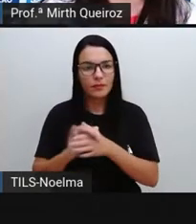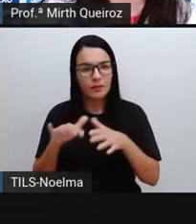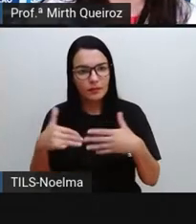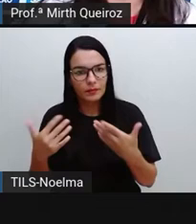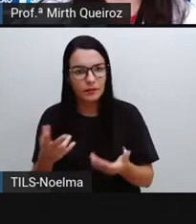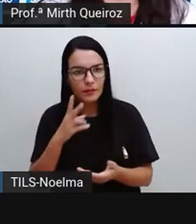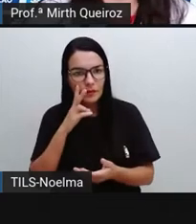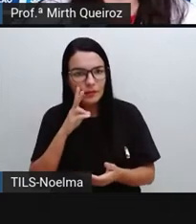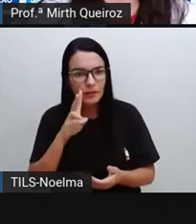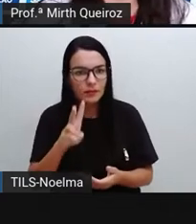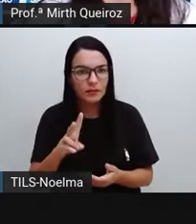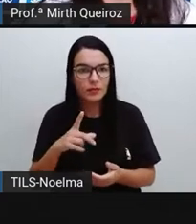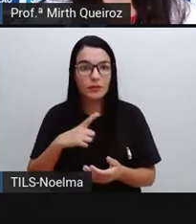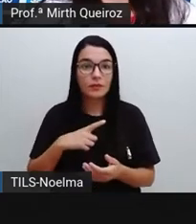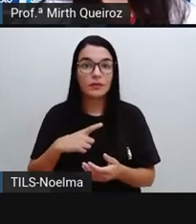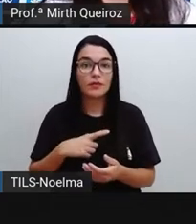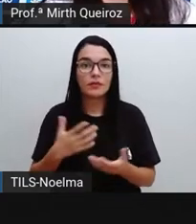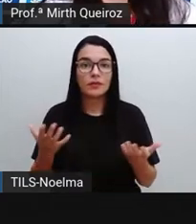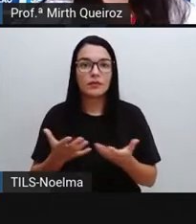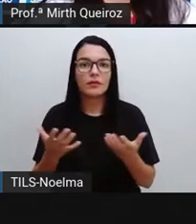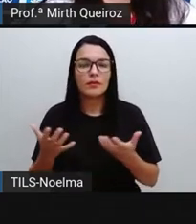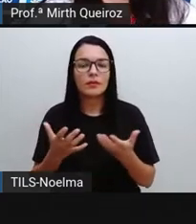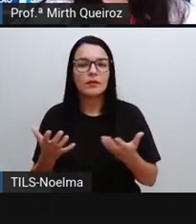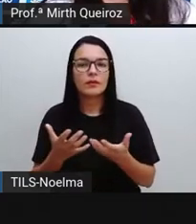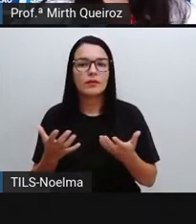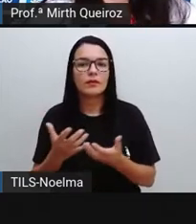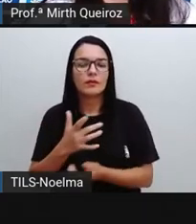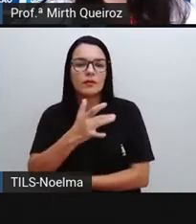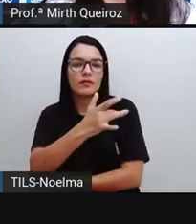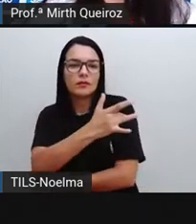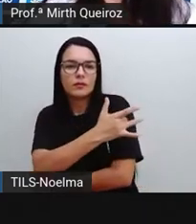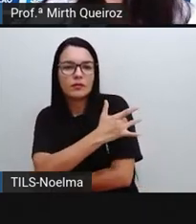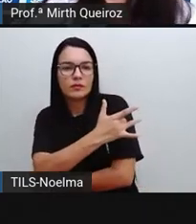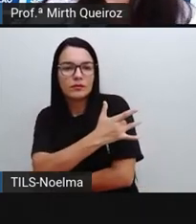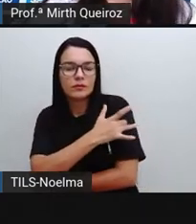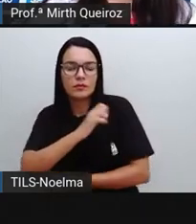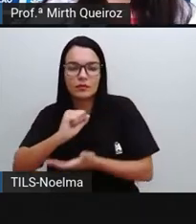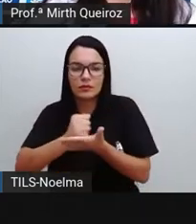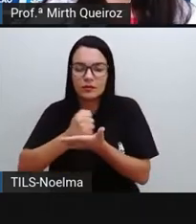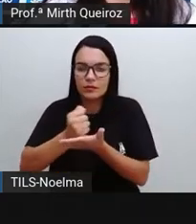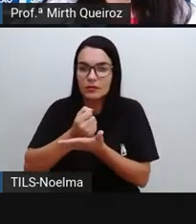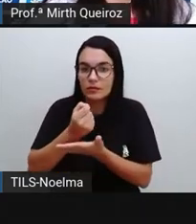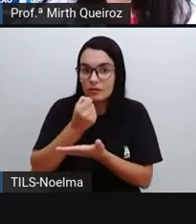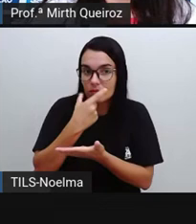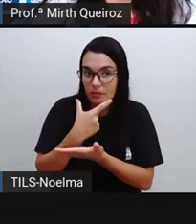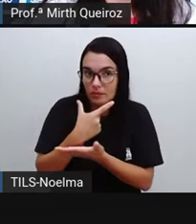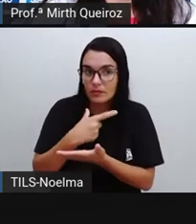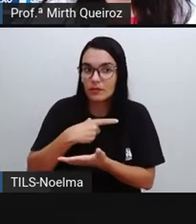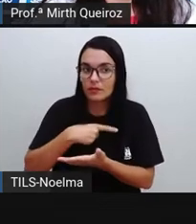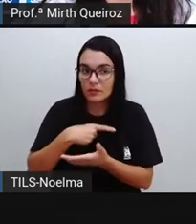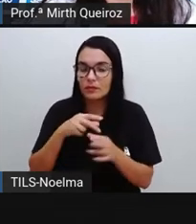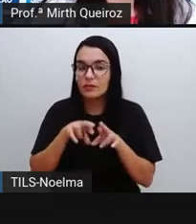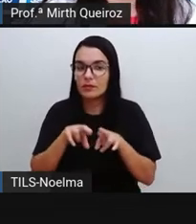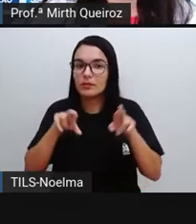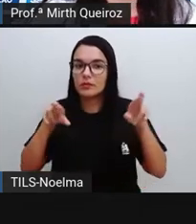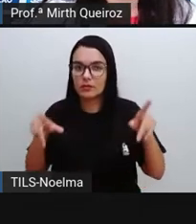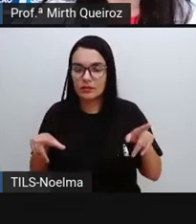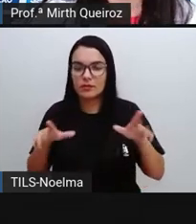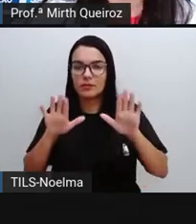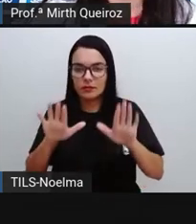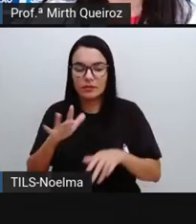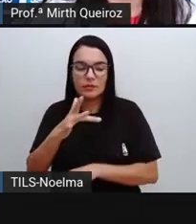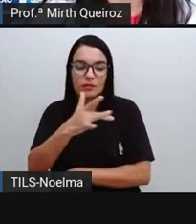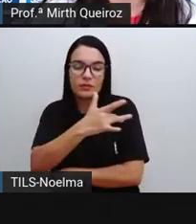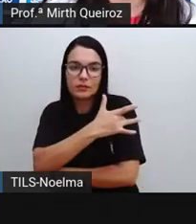aí a gente vem para antibióticos e vacinas. São coisas diferentes, certo, gente? A vacina,